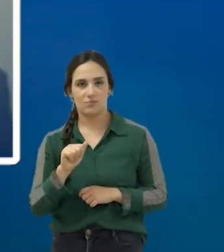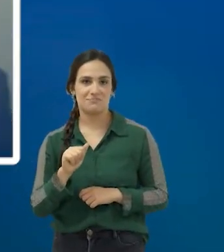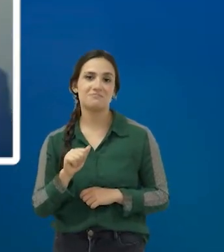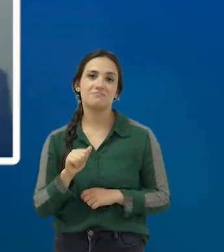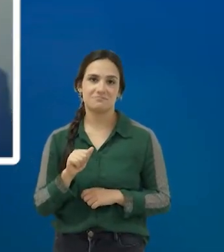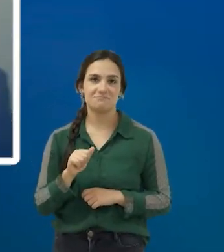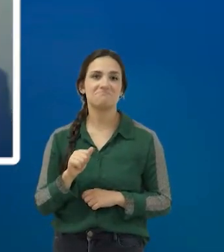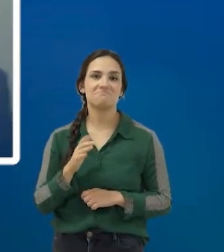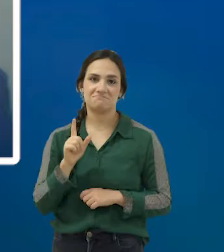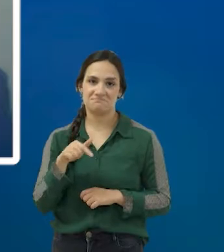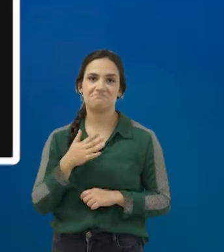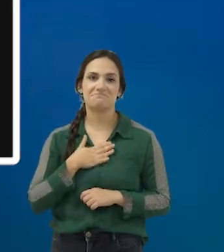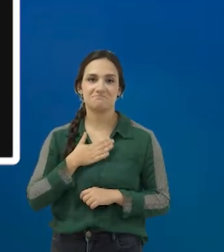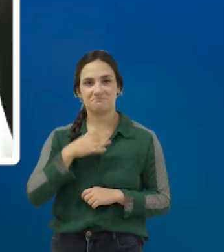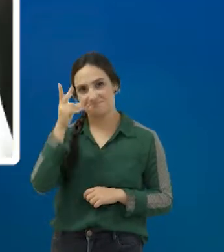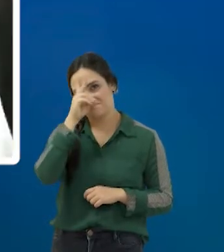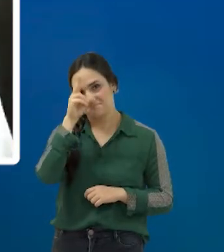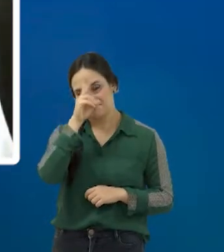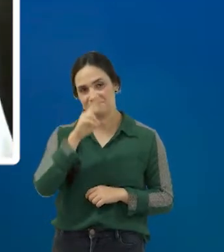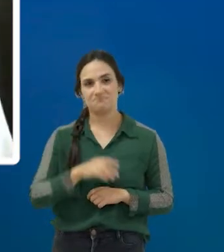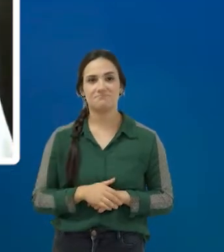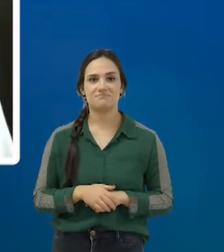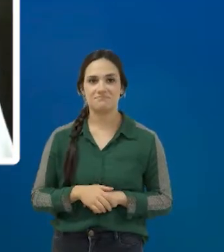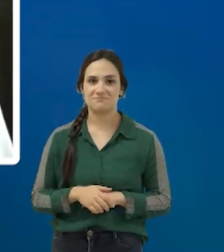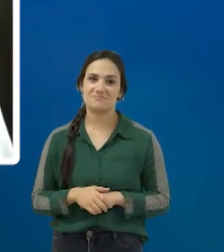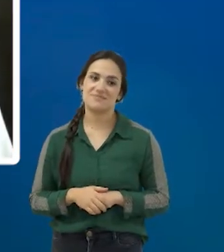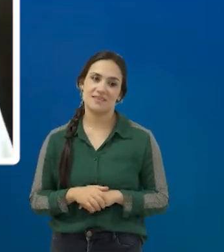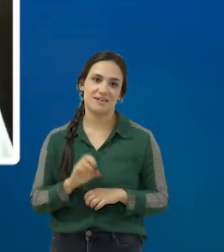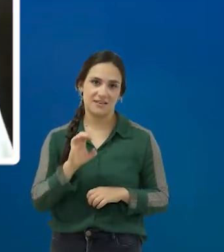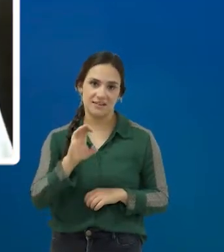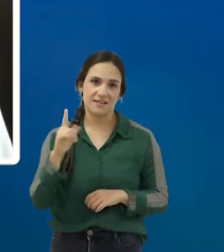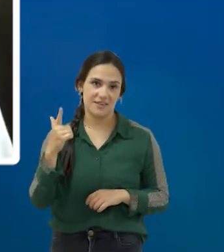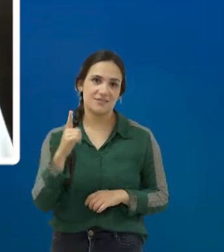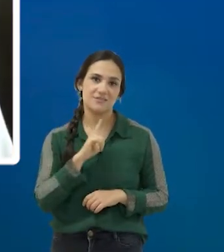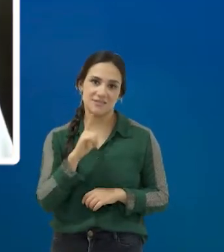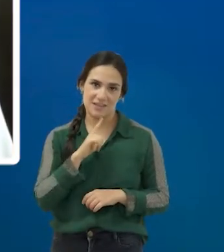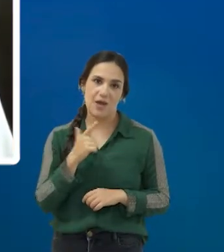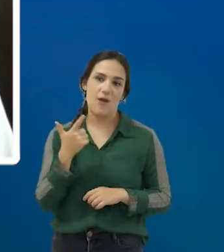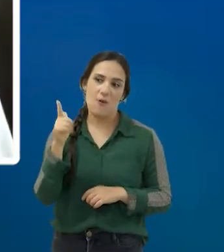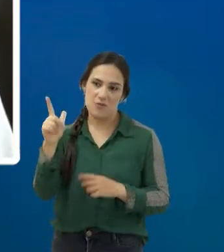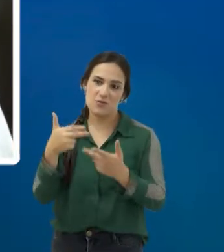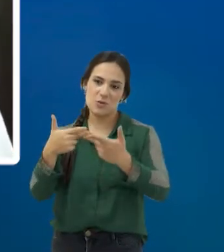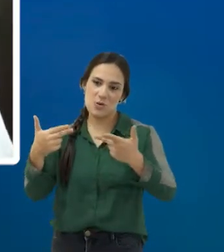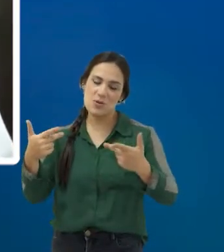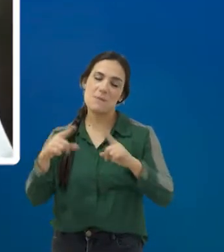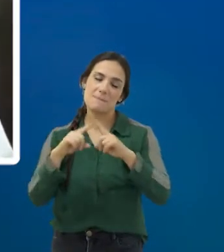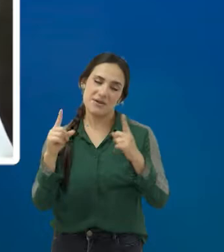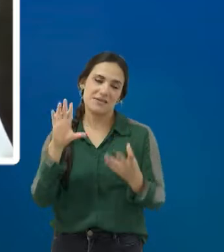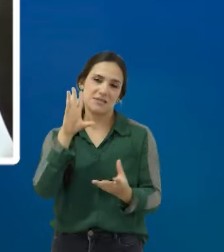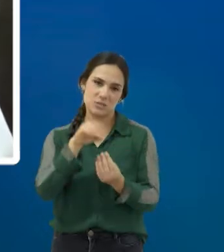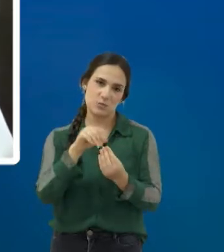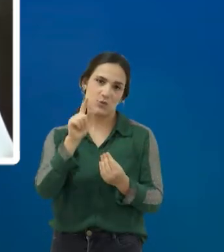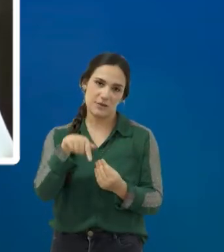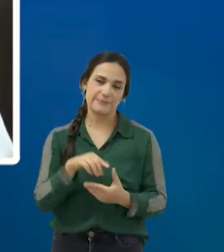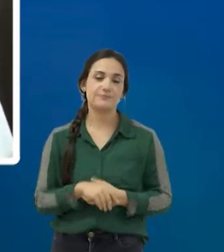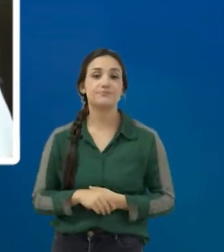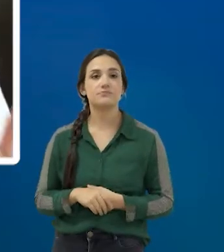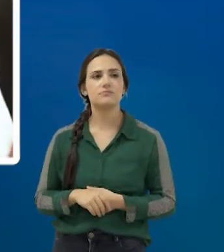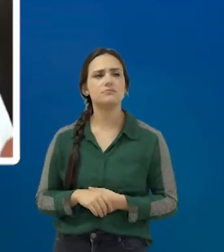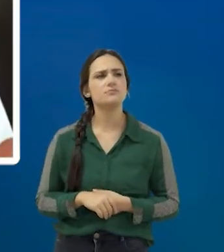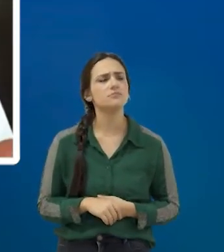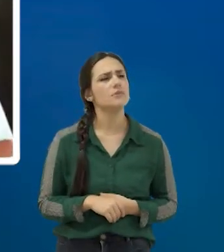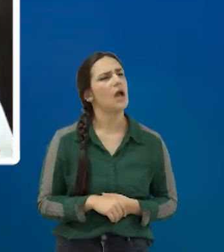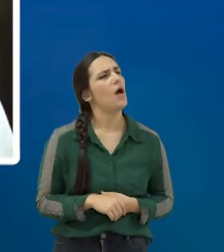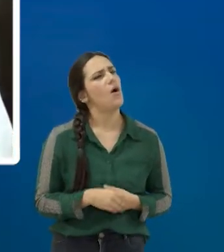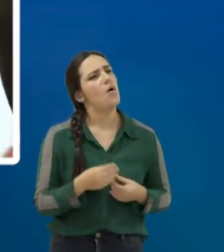Resumidamente é isso, a história é mais longa, mas resumidamente é isso. Alcindo, eu queria que você... como que